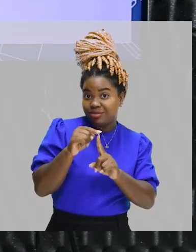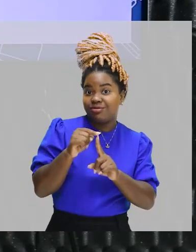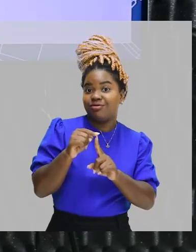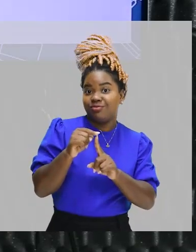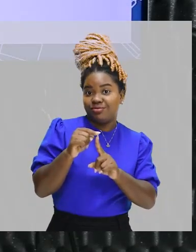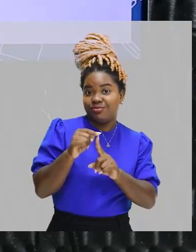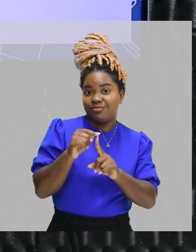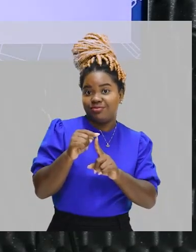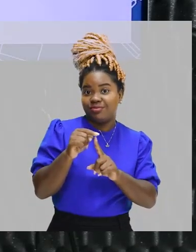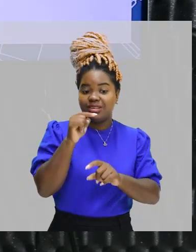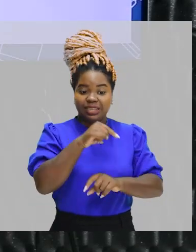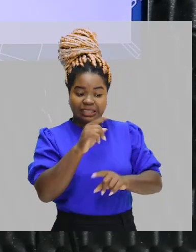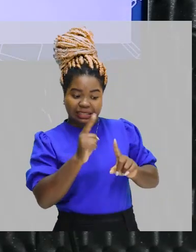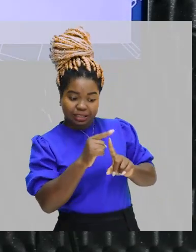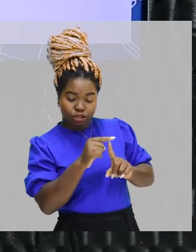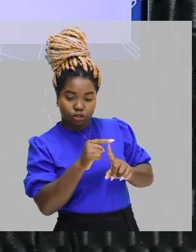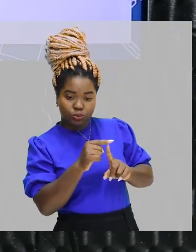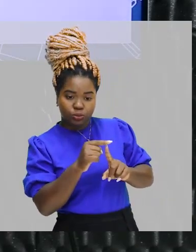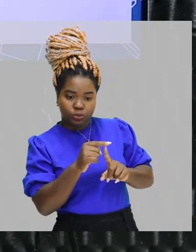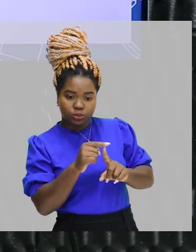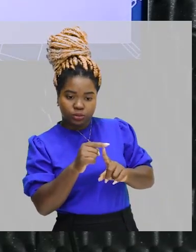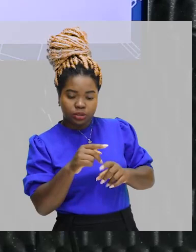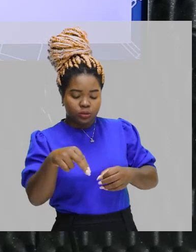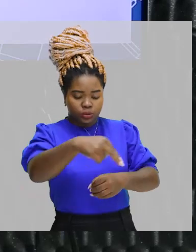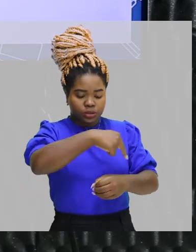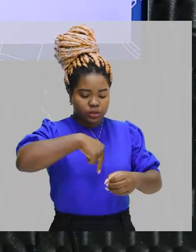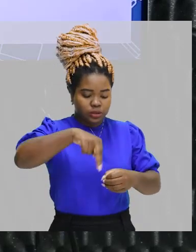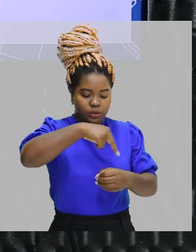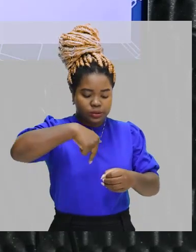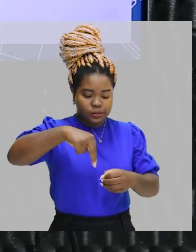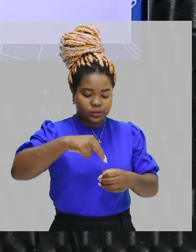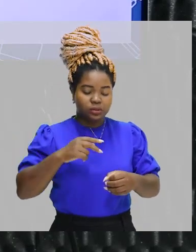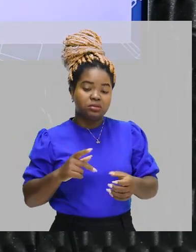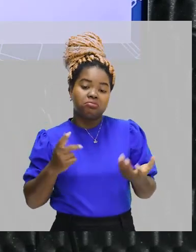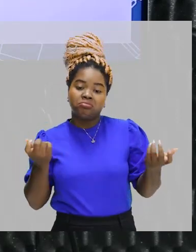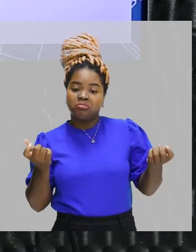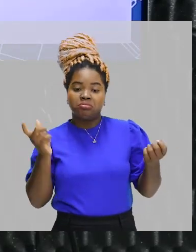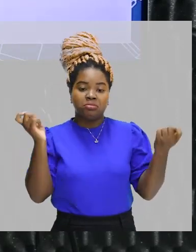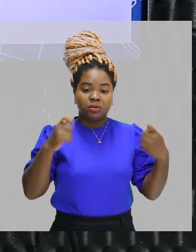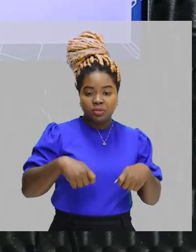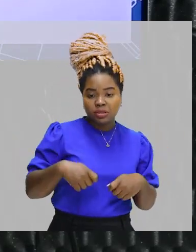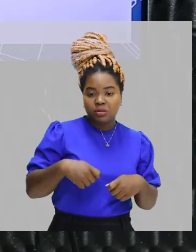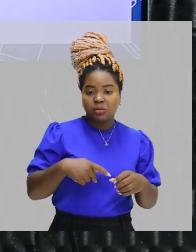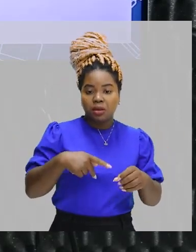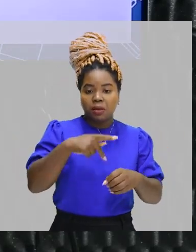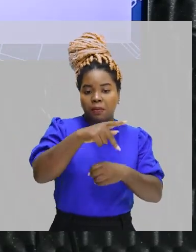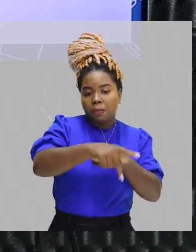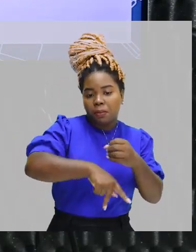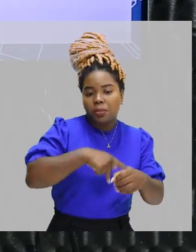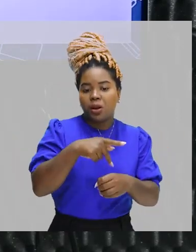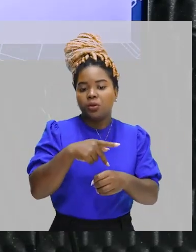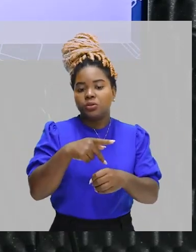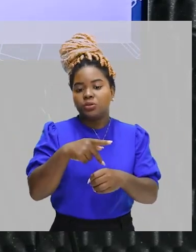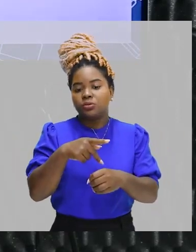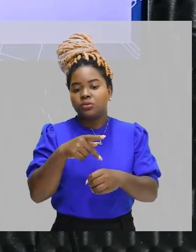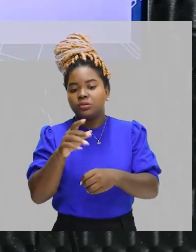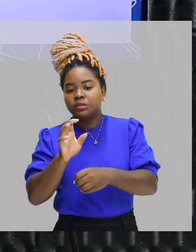esse núcleo ali seria um próton, por exemplo. Se a gente for falar né, seriam partículas positivas ali e as